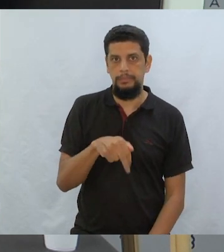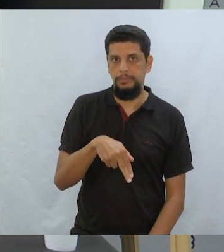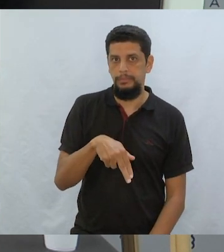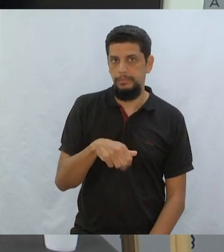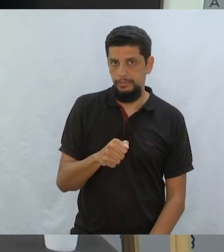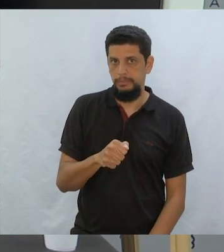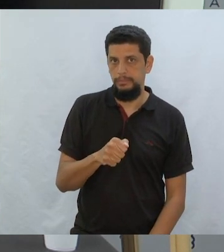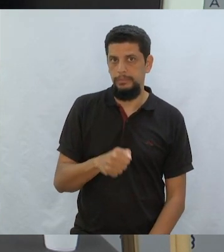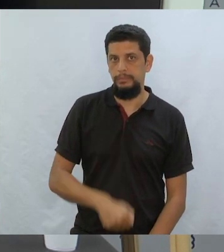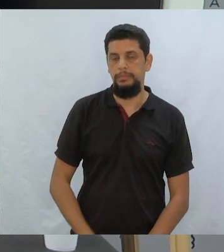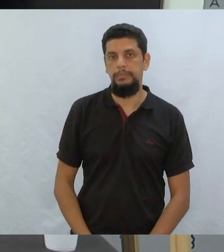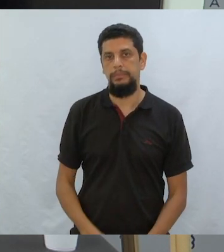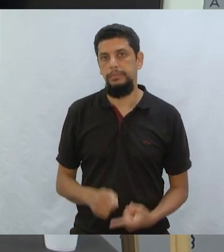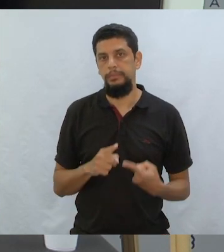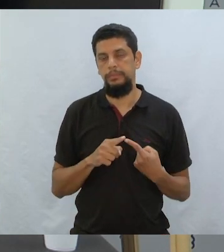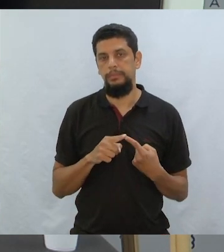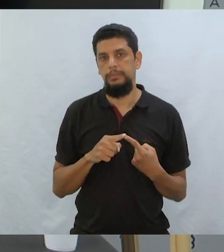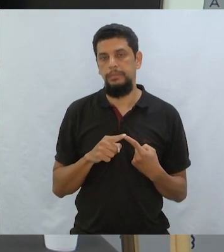quantos lápis de cor a Ana tem.